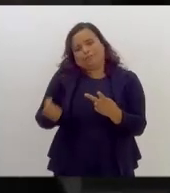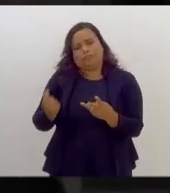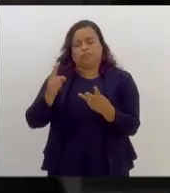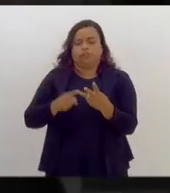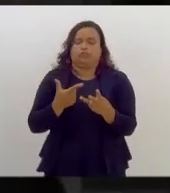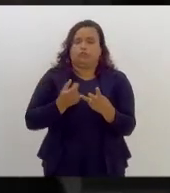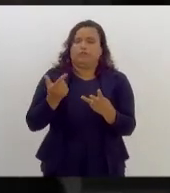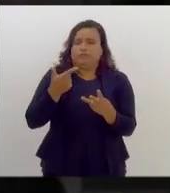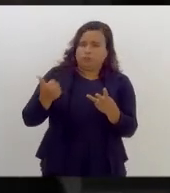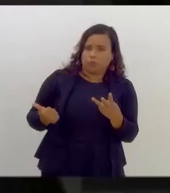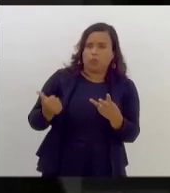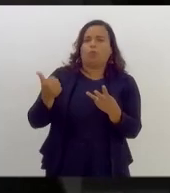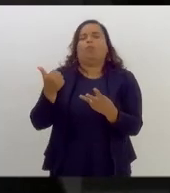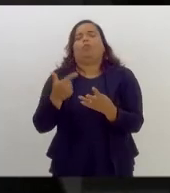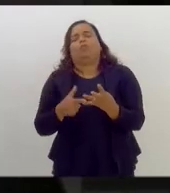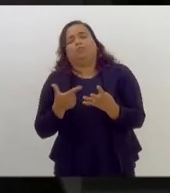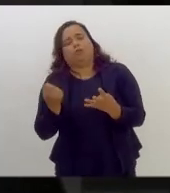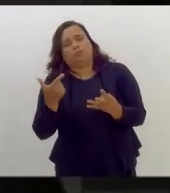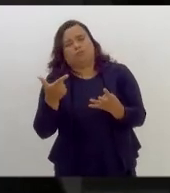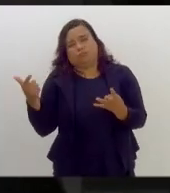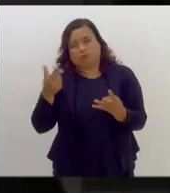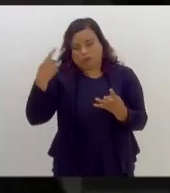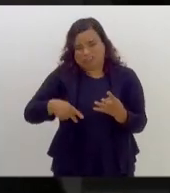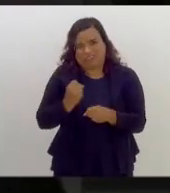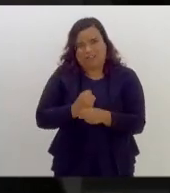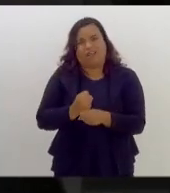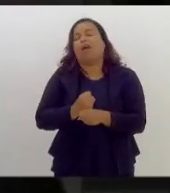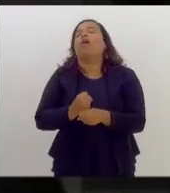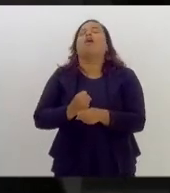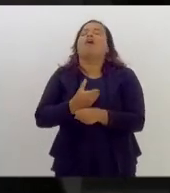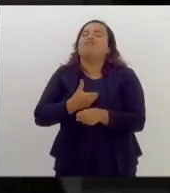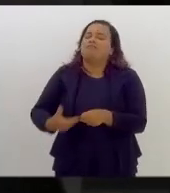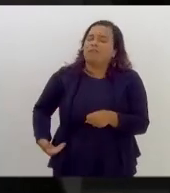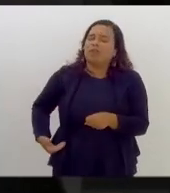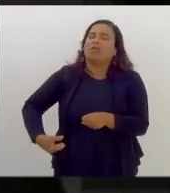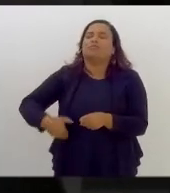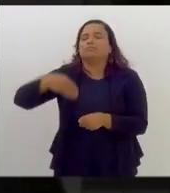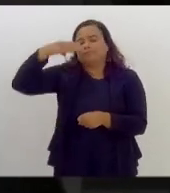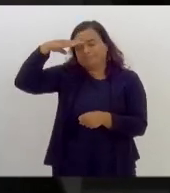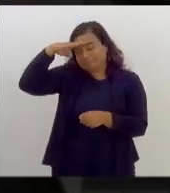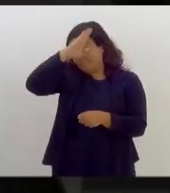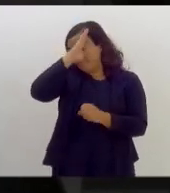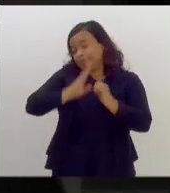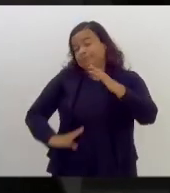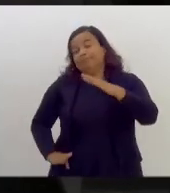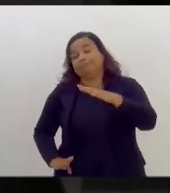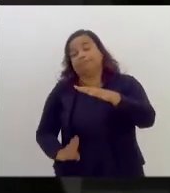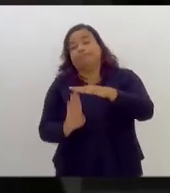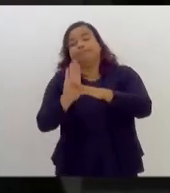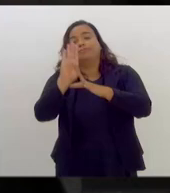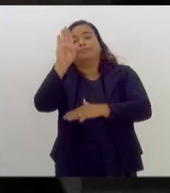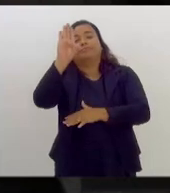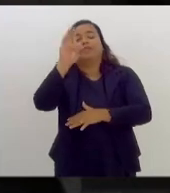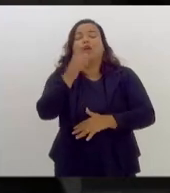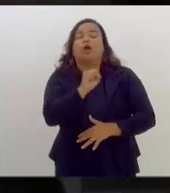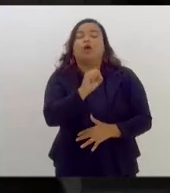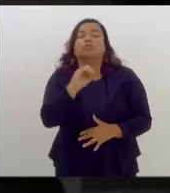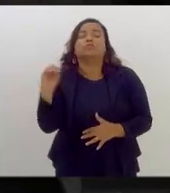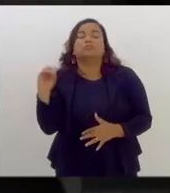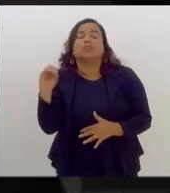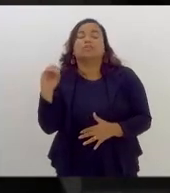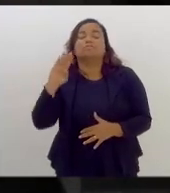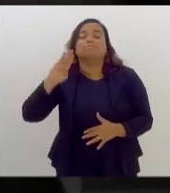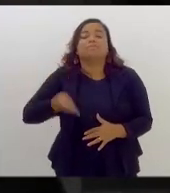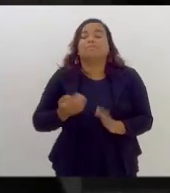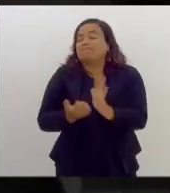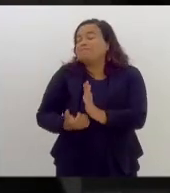em 2022, o governo Bolsonaro furou o teto em mais de R$800 bilhões, inclusive este ano,